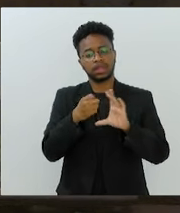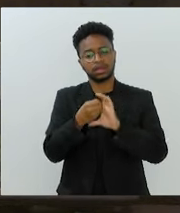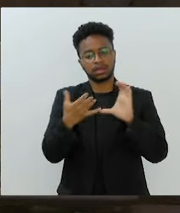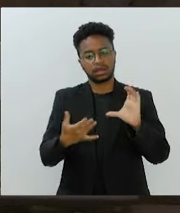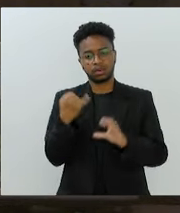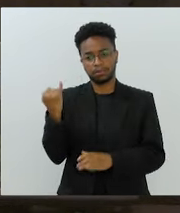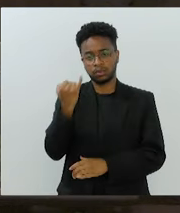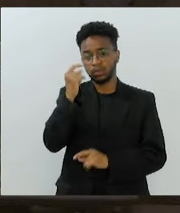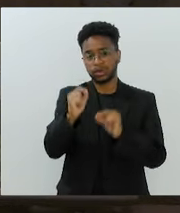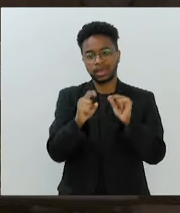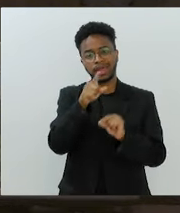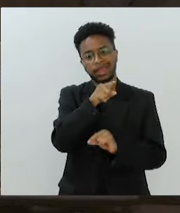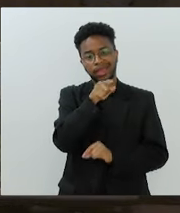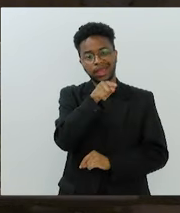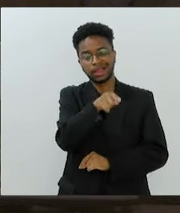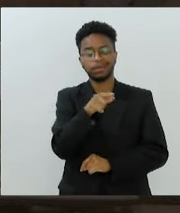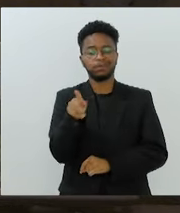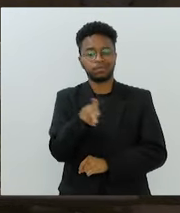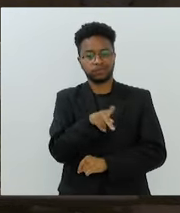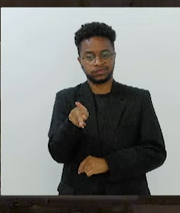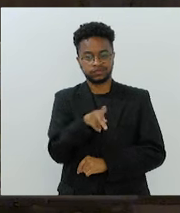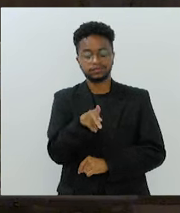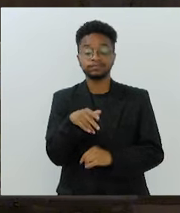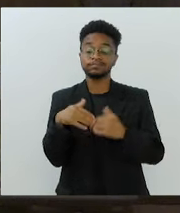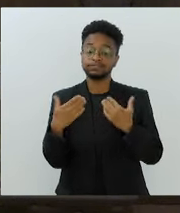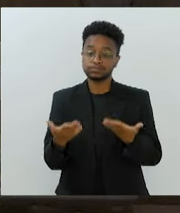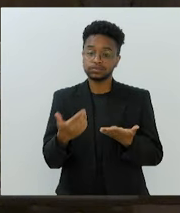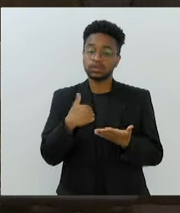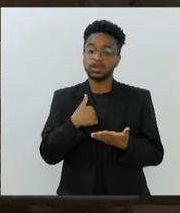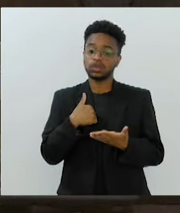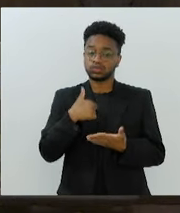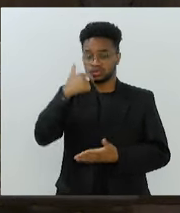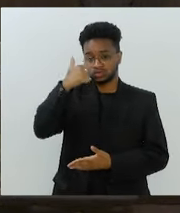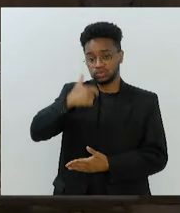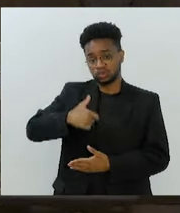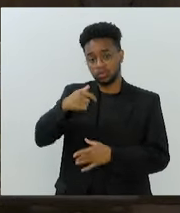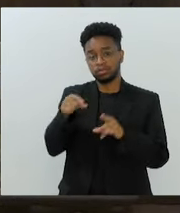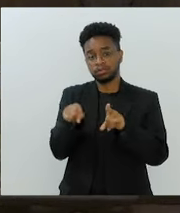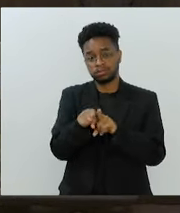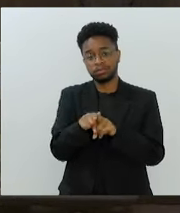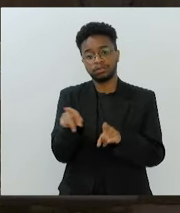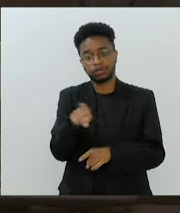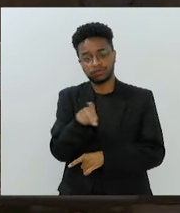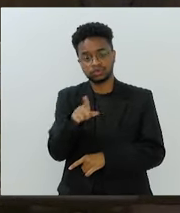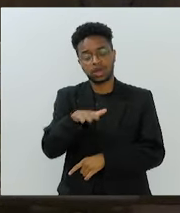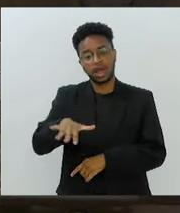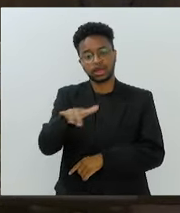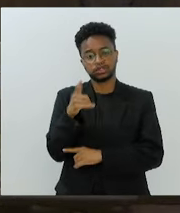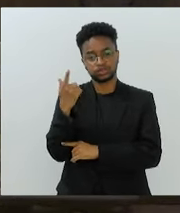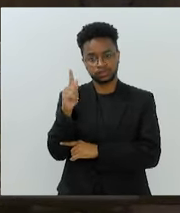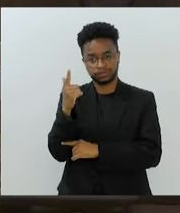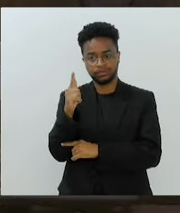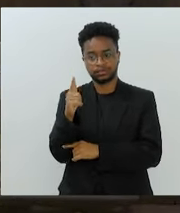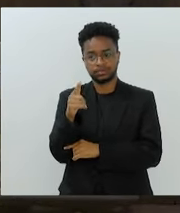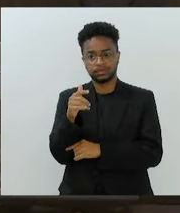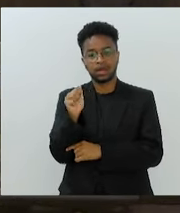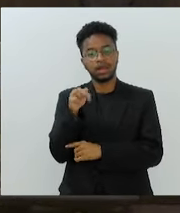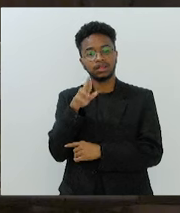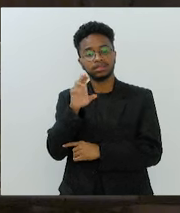de professor, e eu falo isso também como professor também da nossa área da geografia. O André